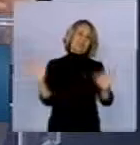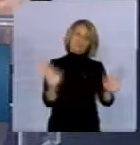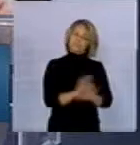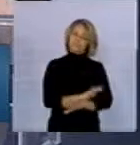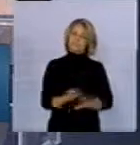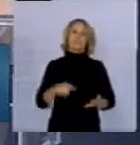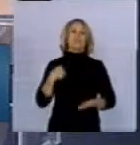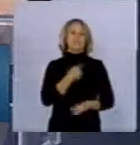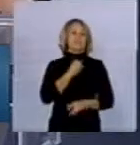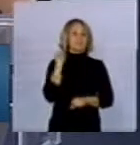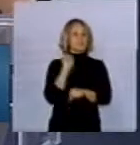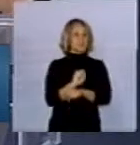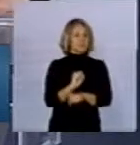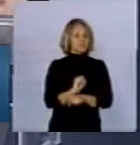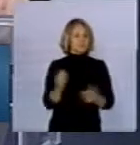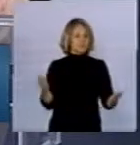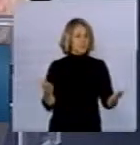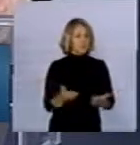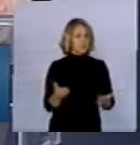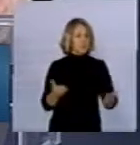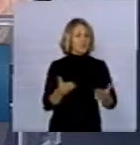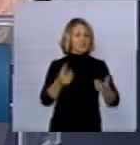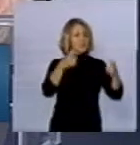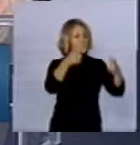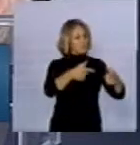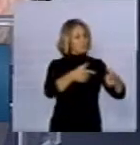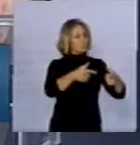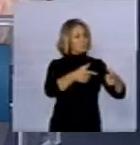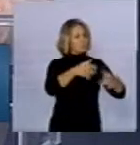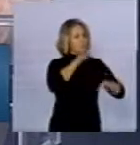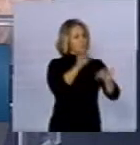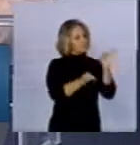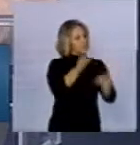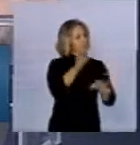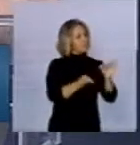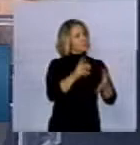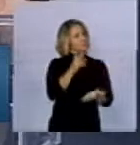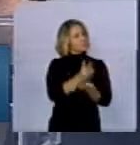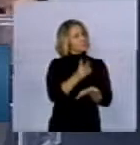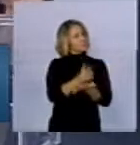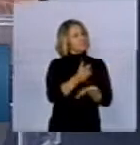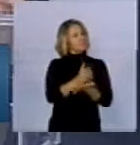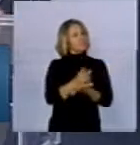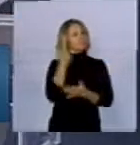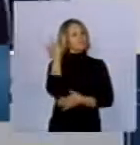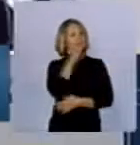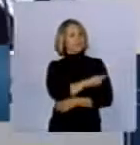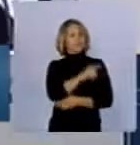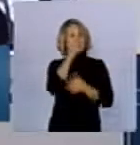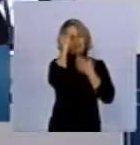Nós esperamos que esse tribunal mantenha essa conquista. Obrigado.